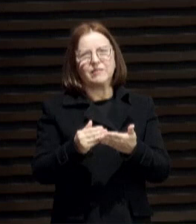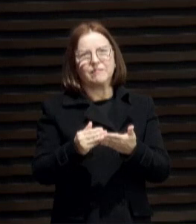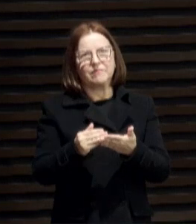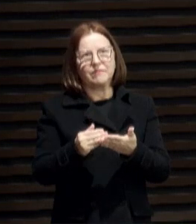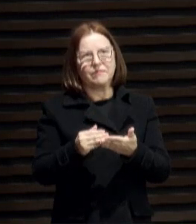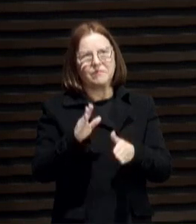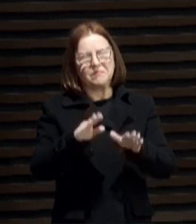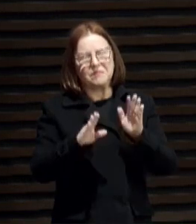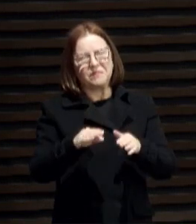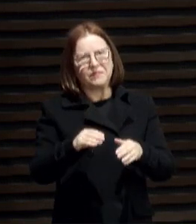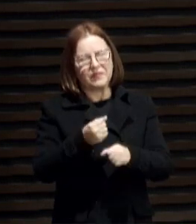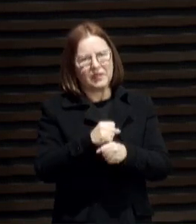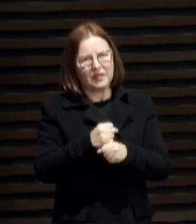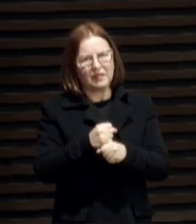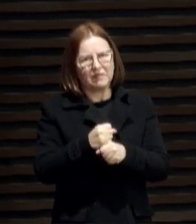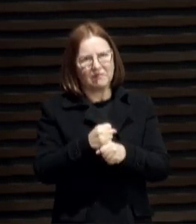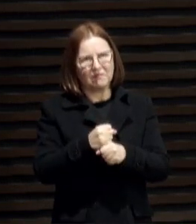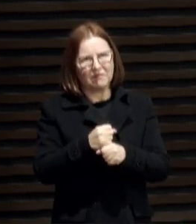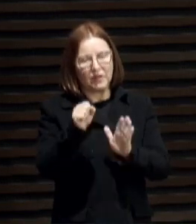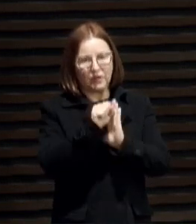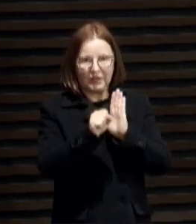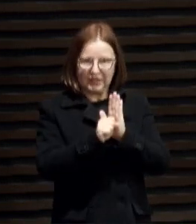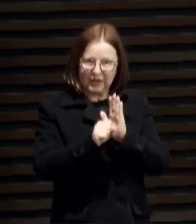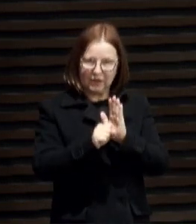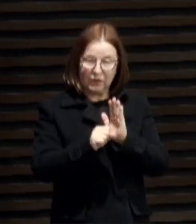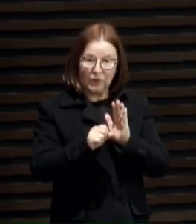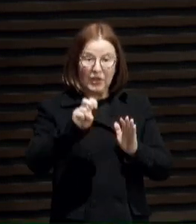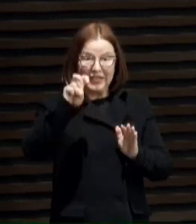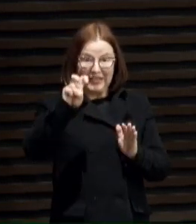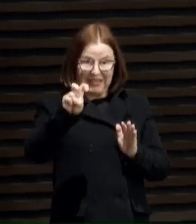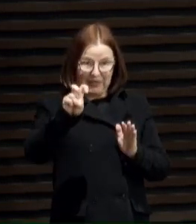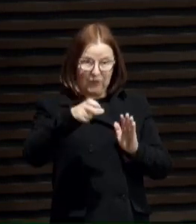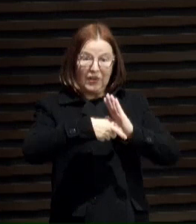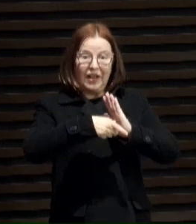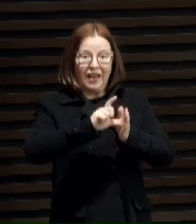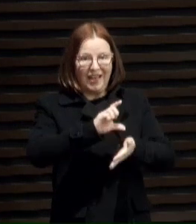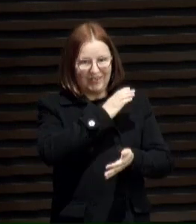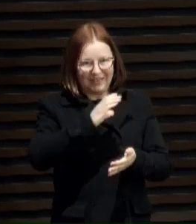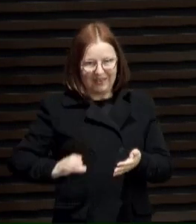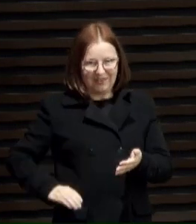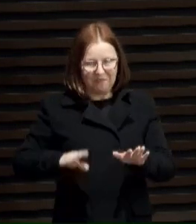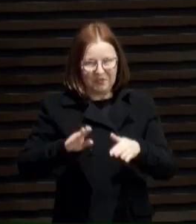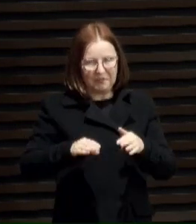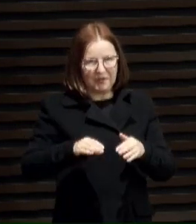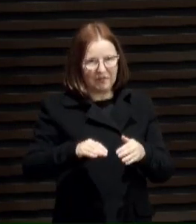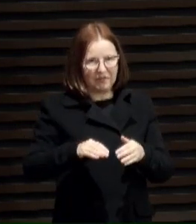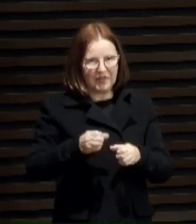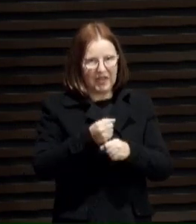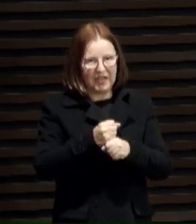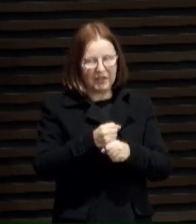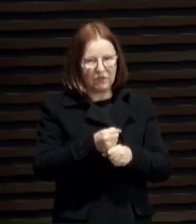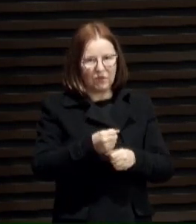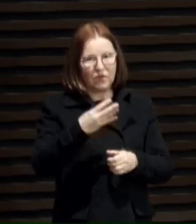menos no século V a.C., mais ou menos em 450